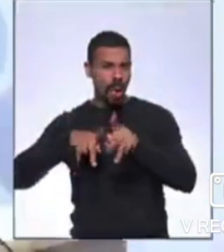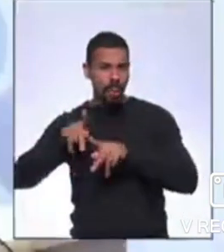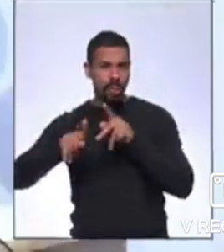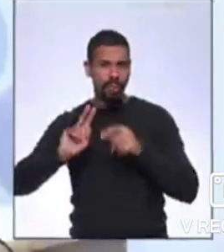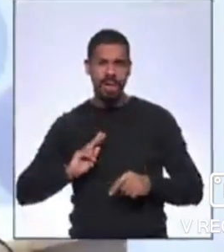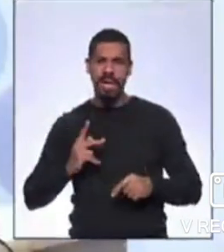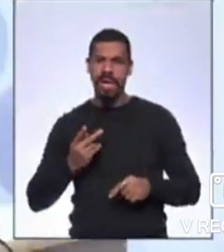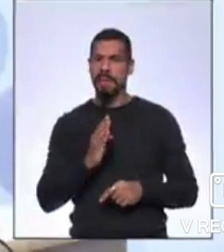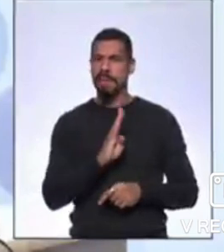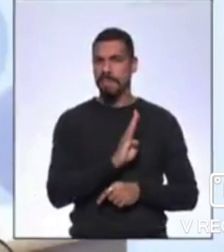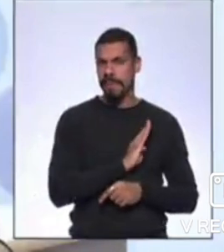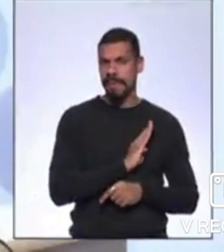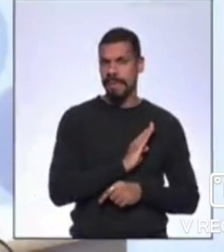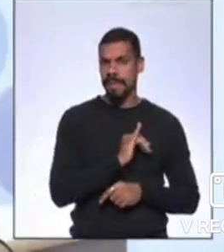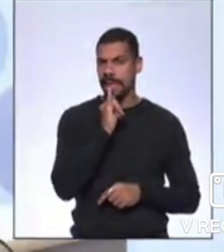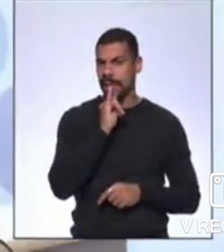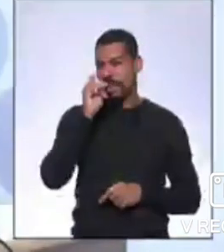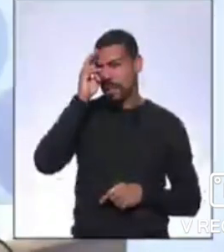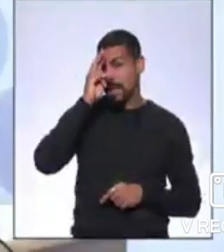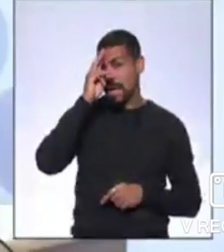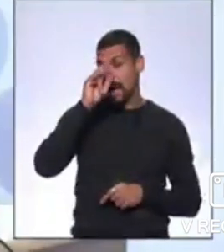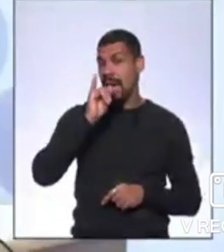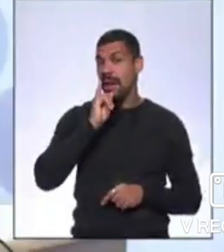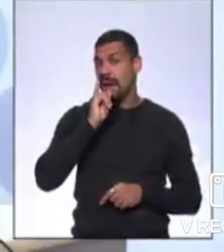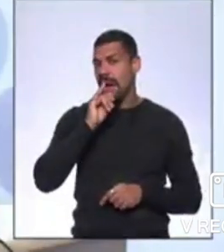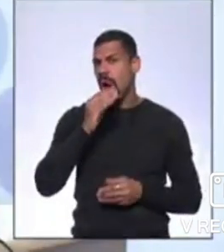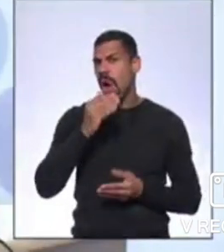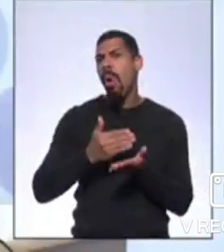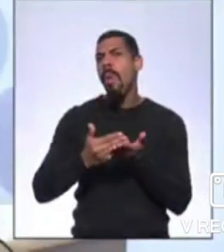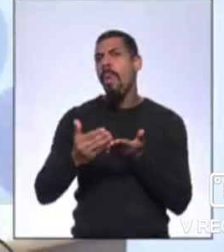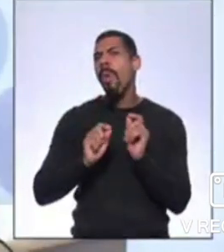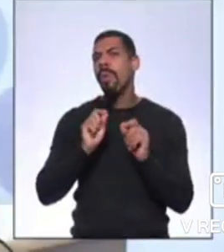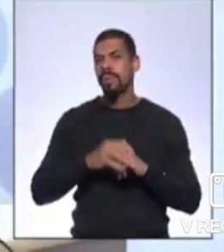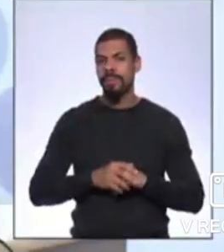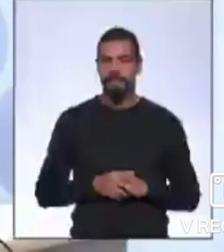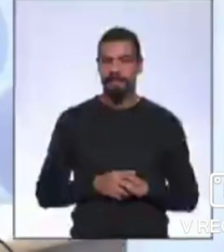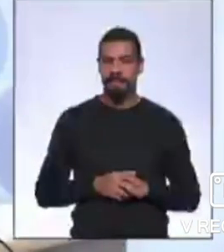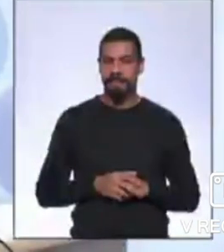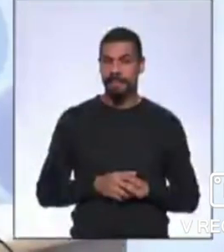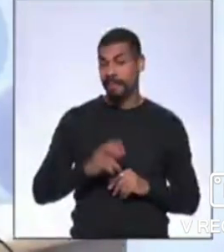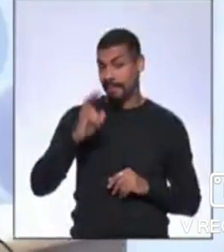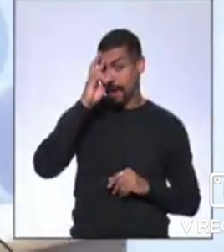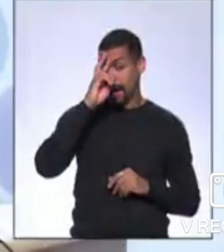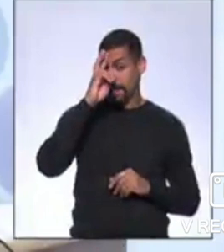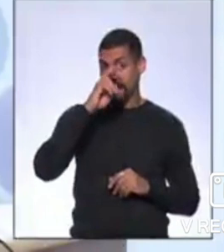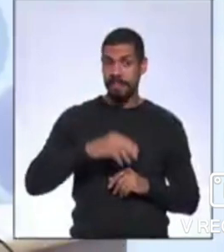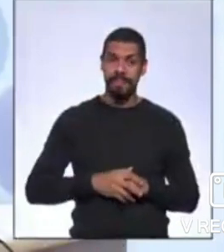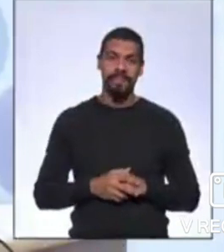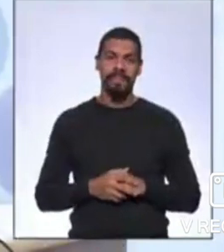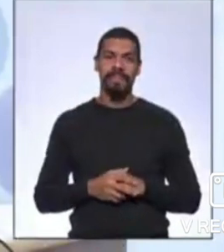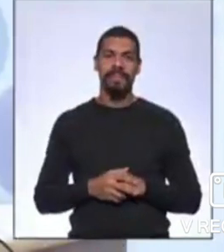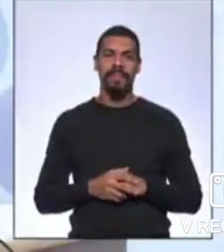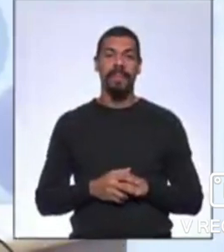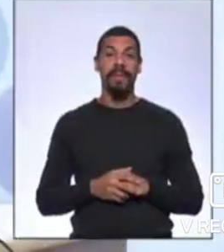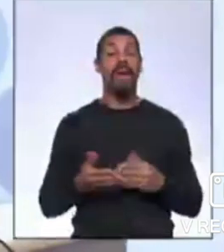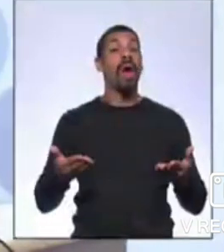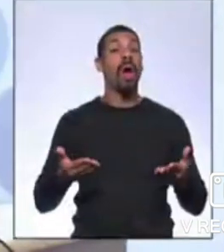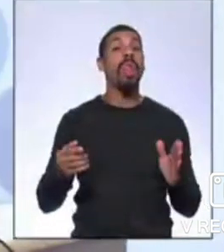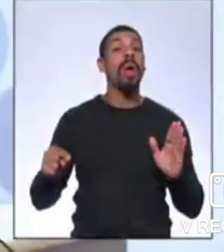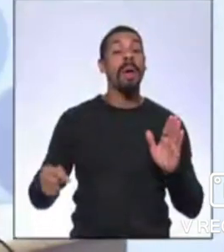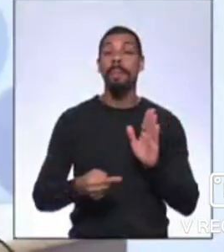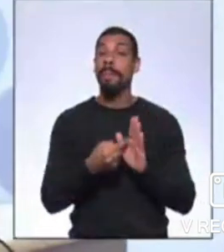né, antes deles irem para a chamada Terra Prometida, era ali na região da Mesopotâmia, né? Então, tem tudo a ver. Então, olha só, gente, a gente vai para a nossa